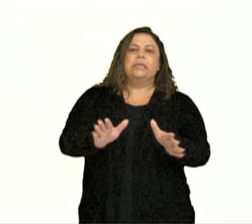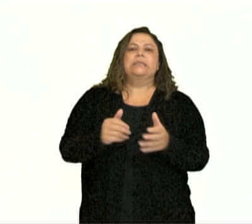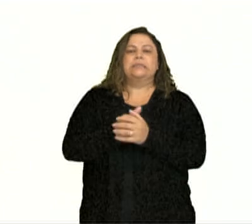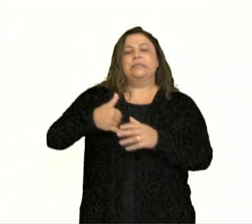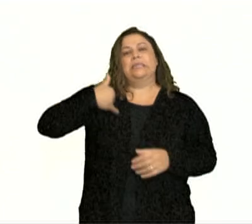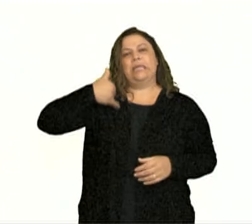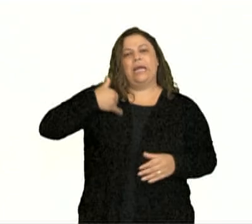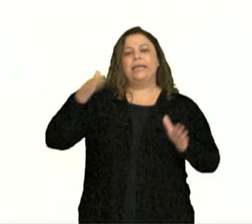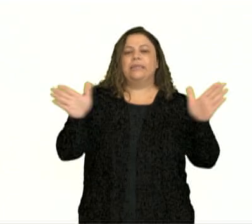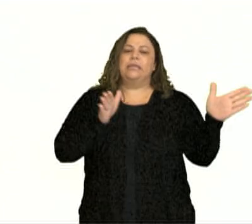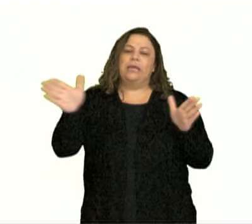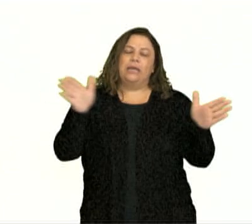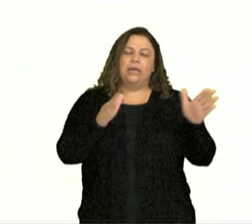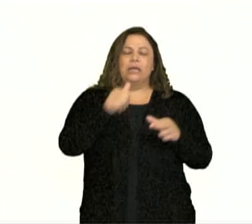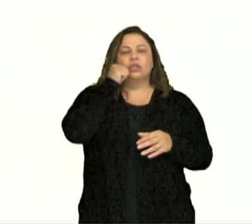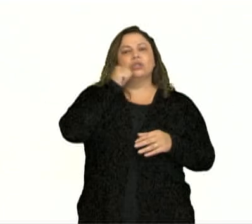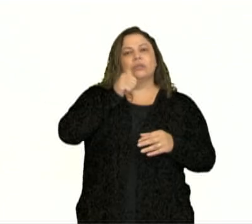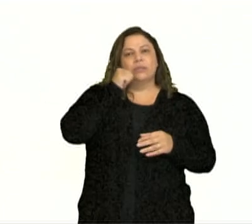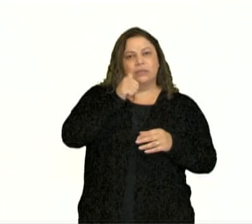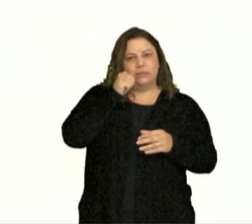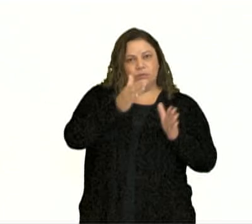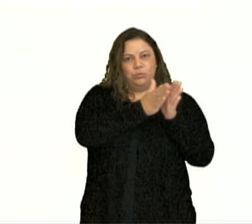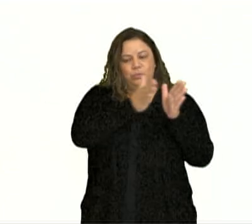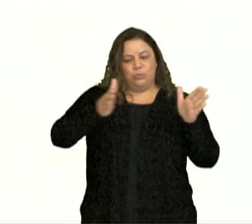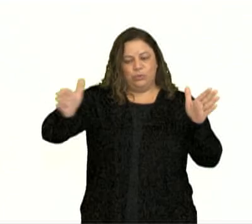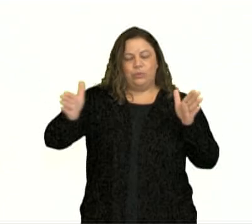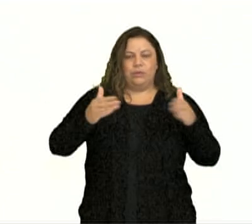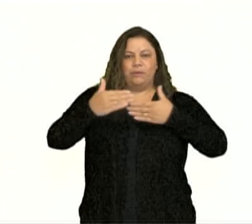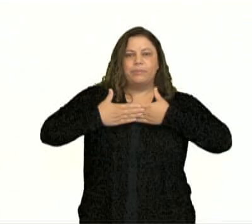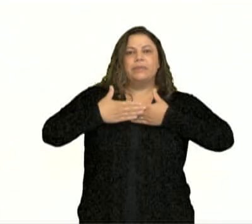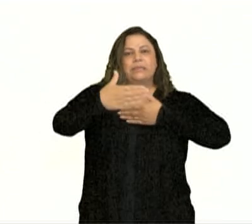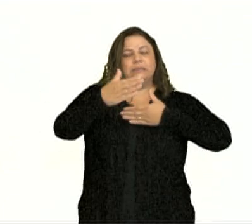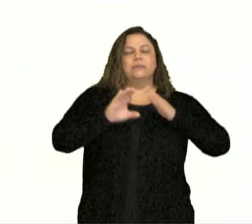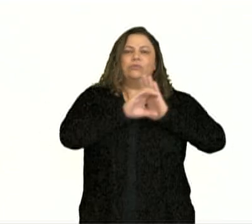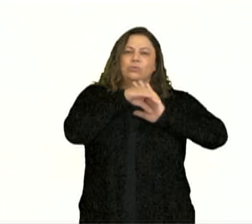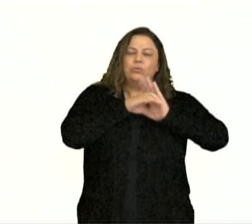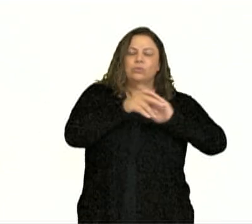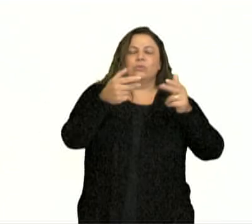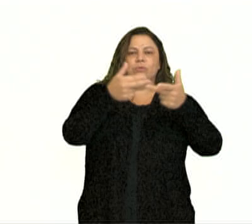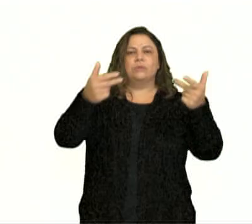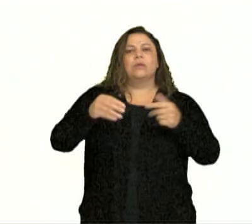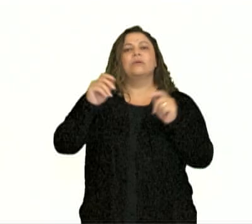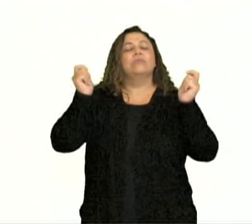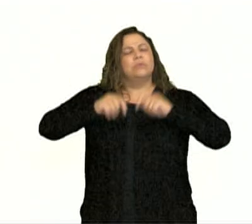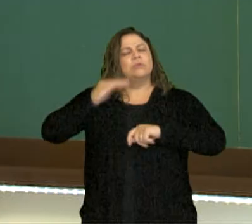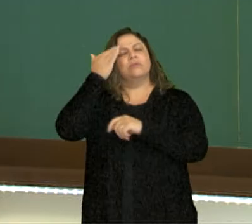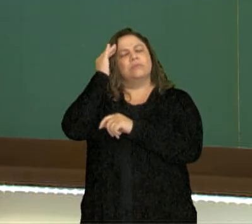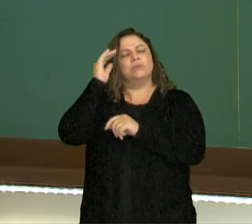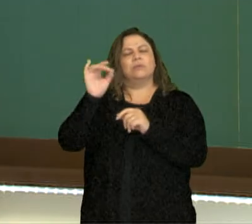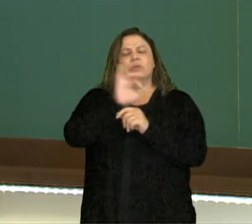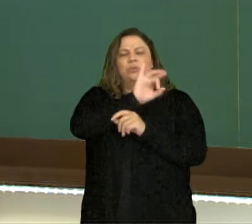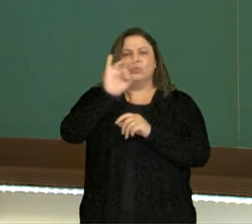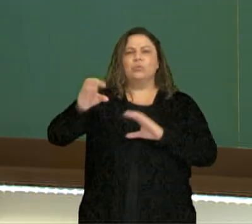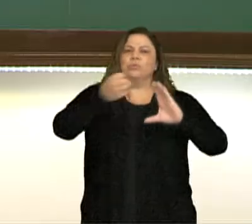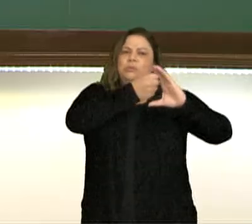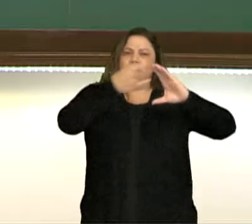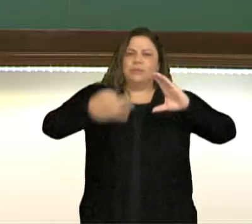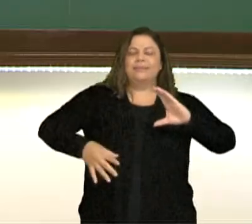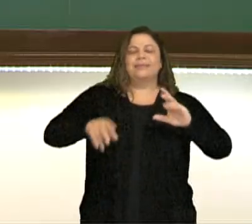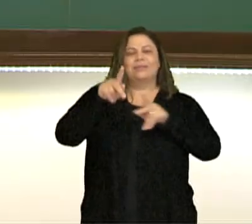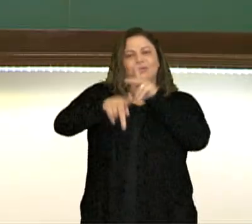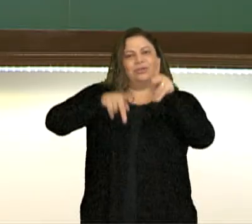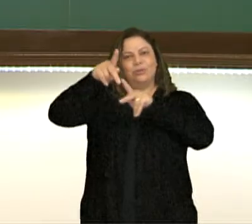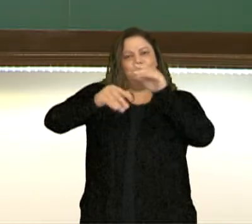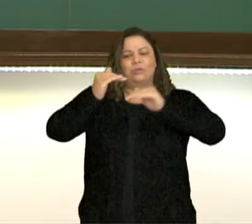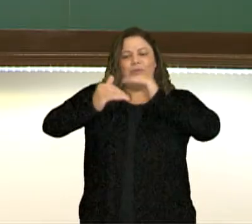idade reprodutiva das mulheres, e a partir desses conceitos podemos entender sobre características da população